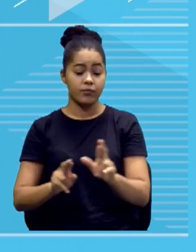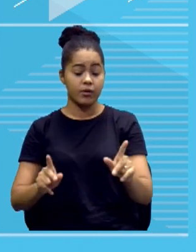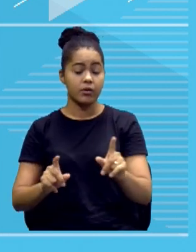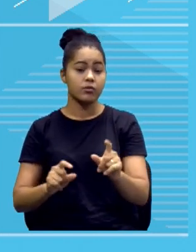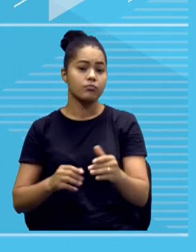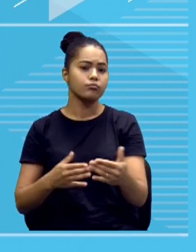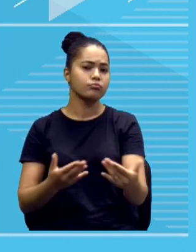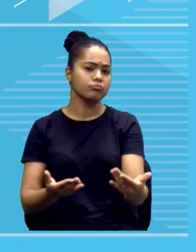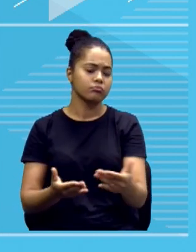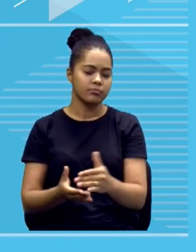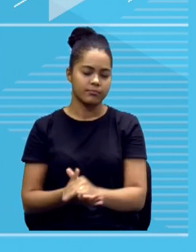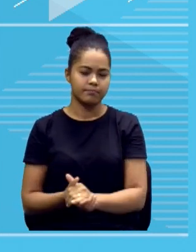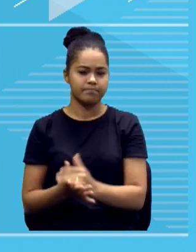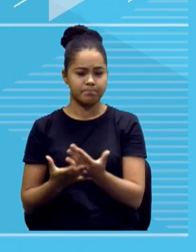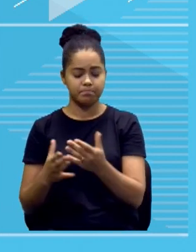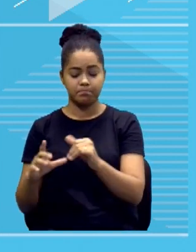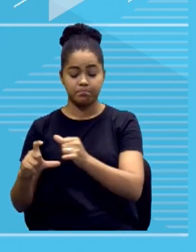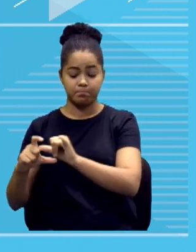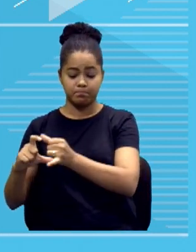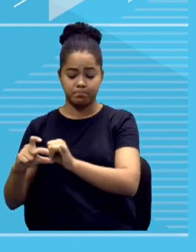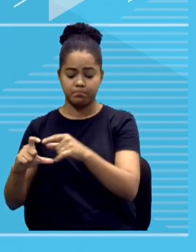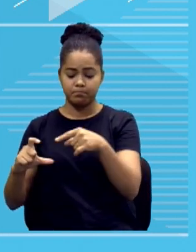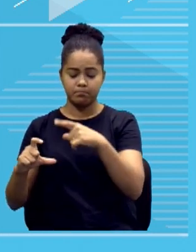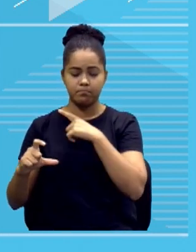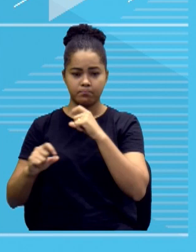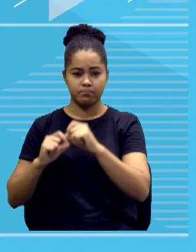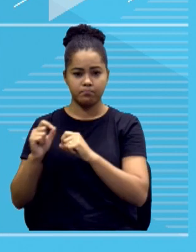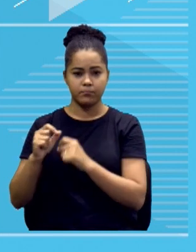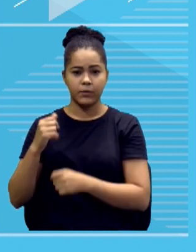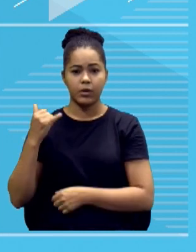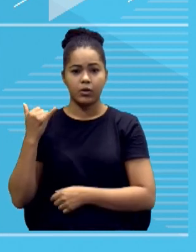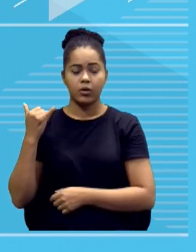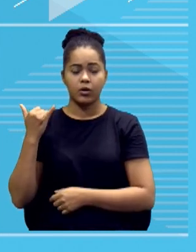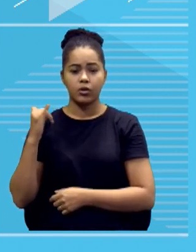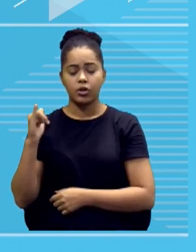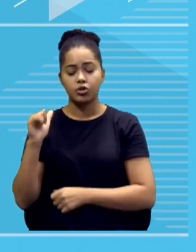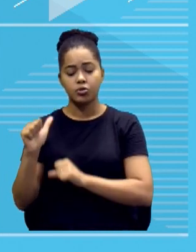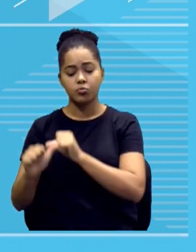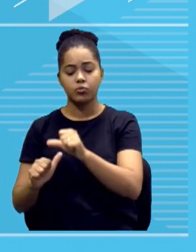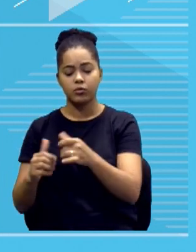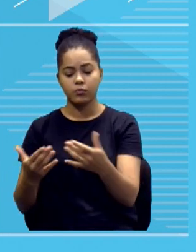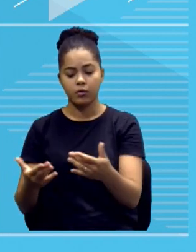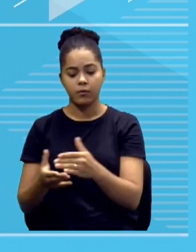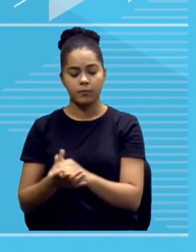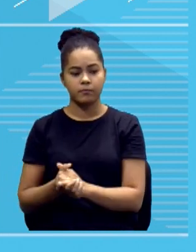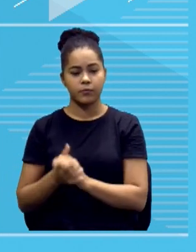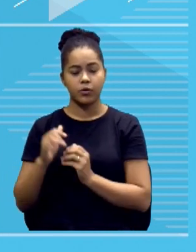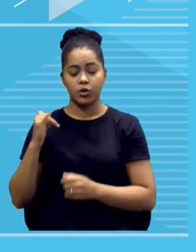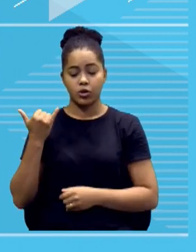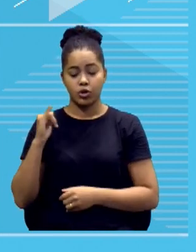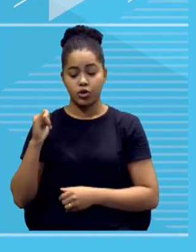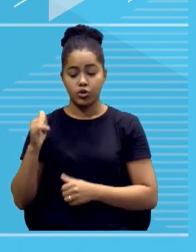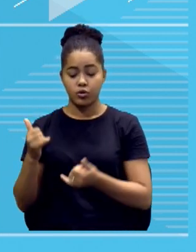elas. A pilha transforma que tipo de energia em energia elétrica? Transforma energia